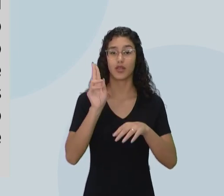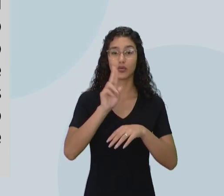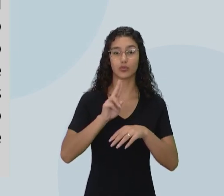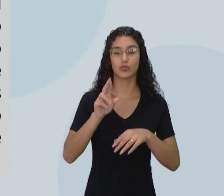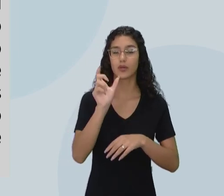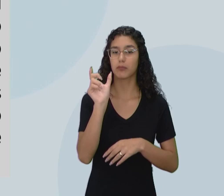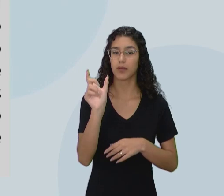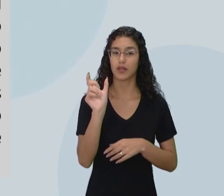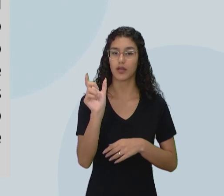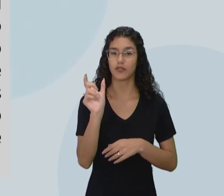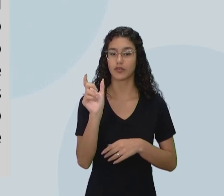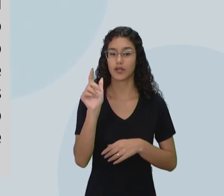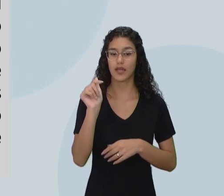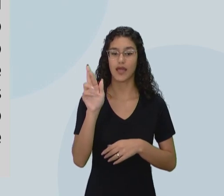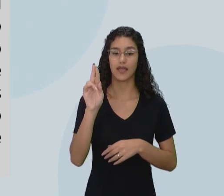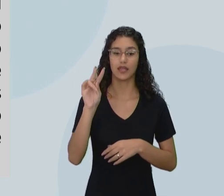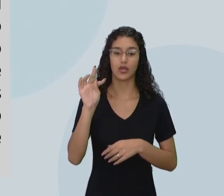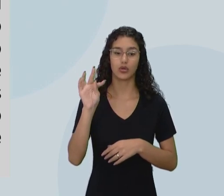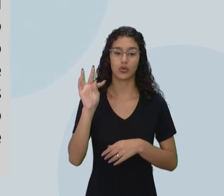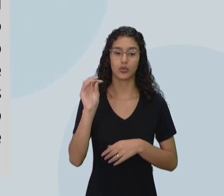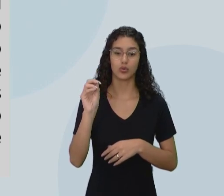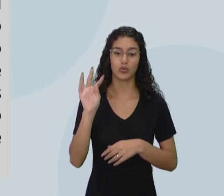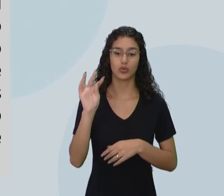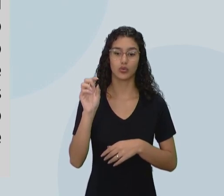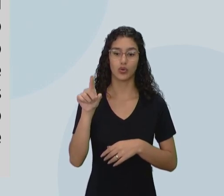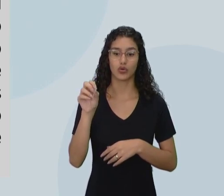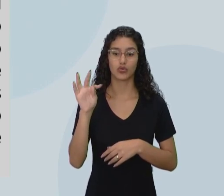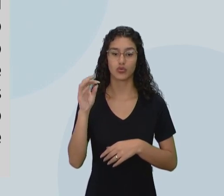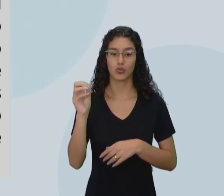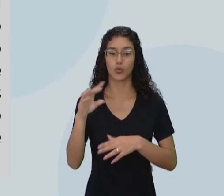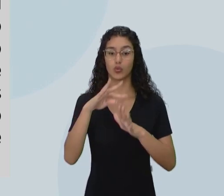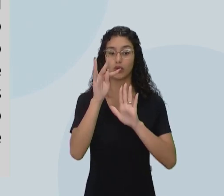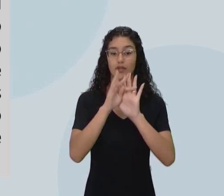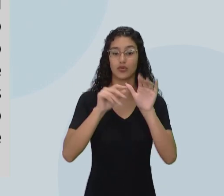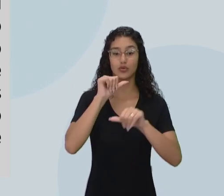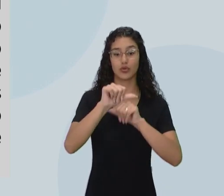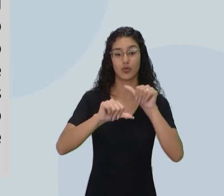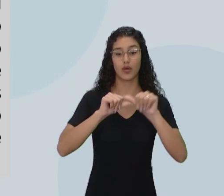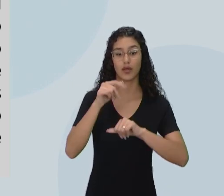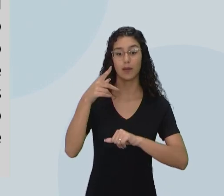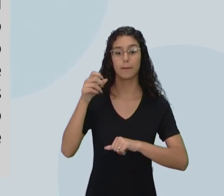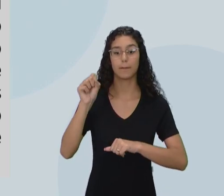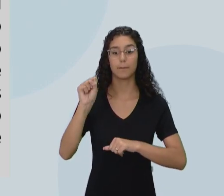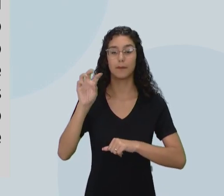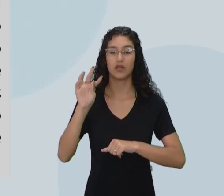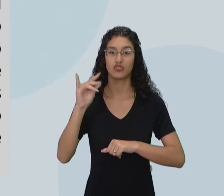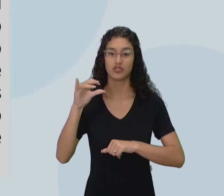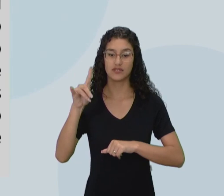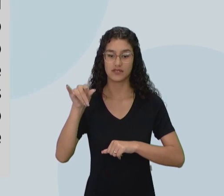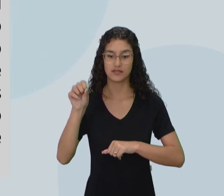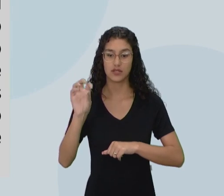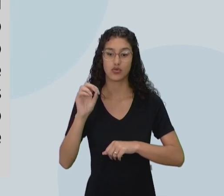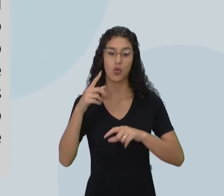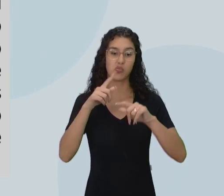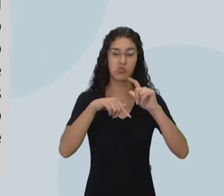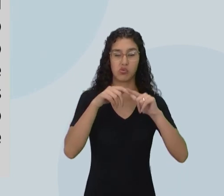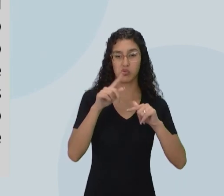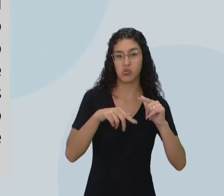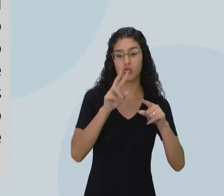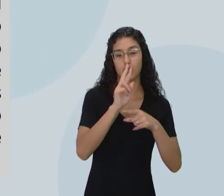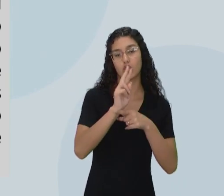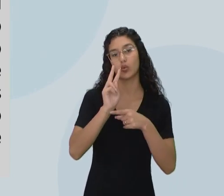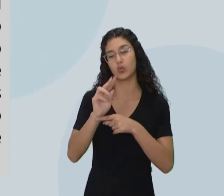da palavra agrotóxico no seu texto, substituindo por pesticidas ou produtos de